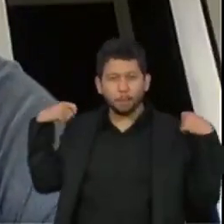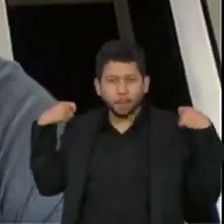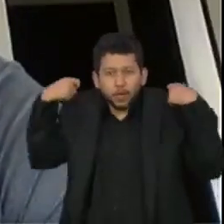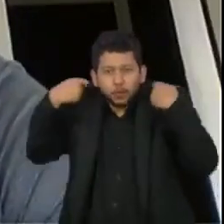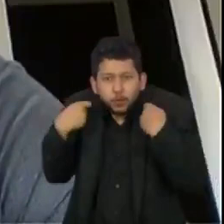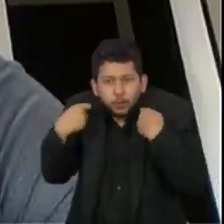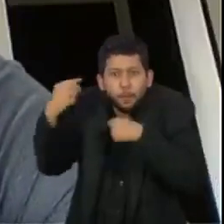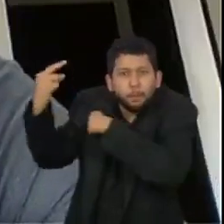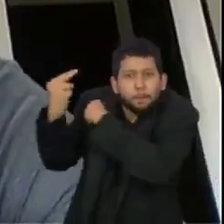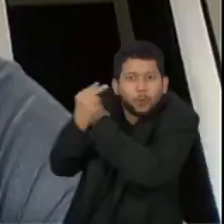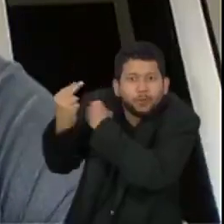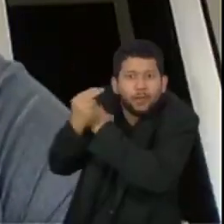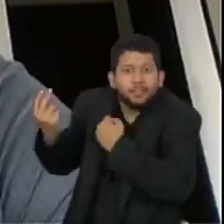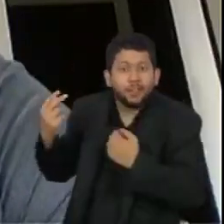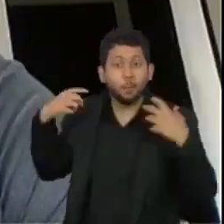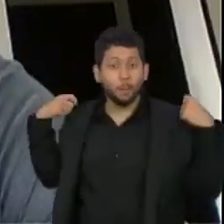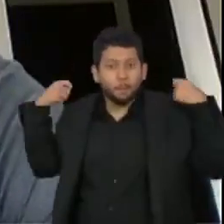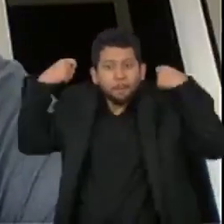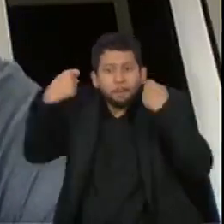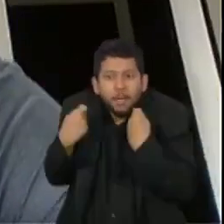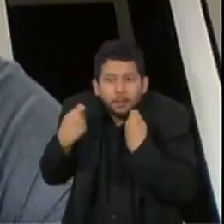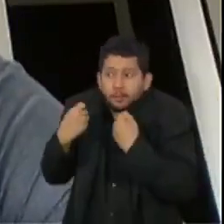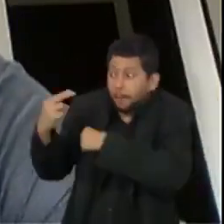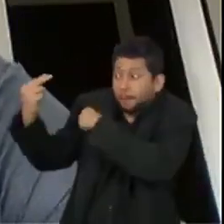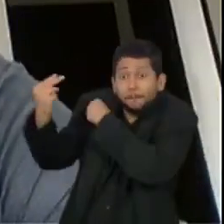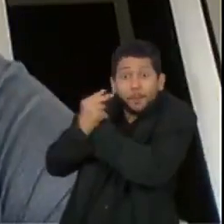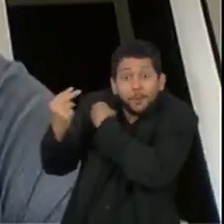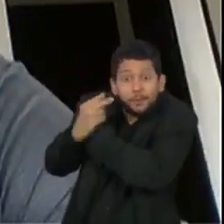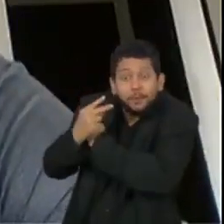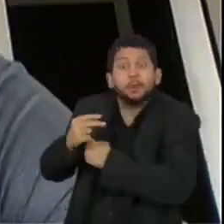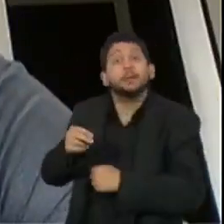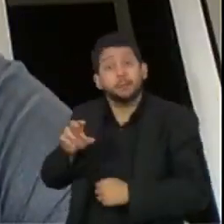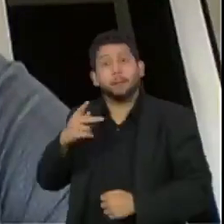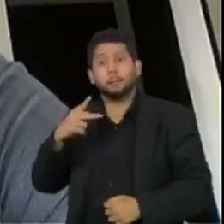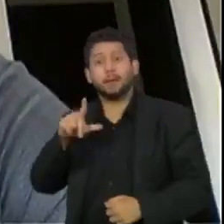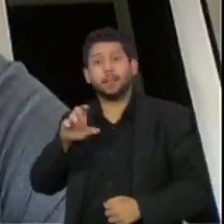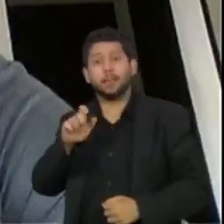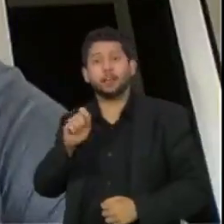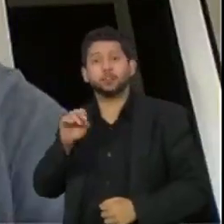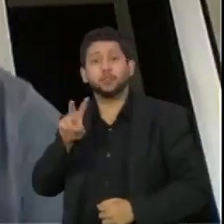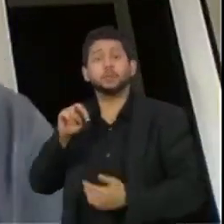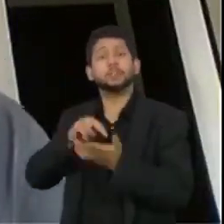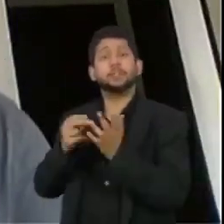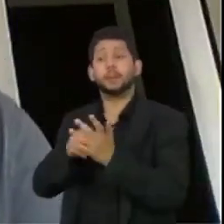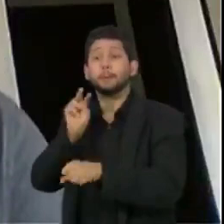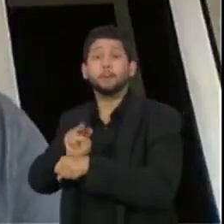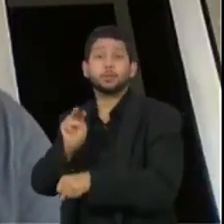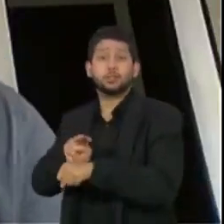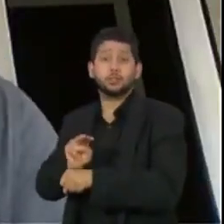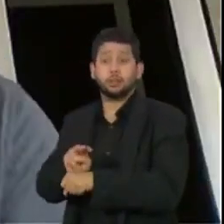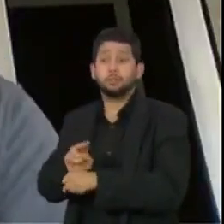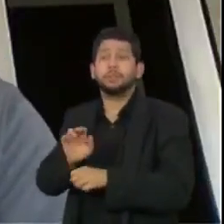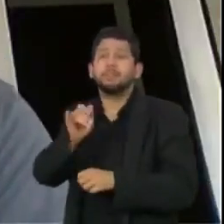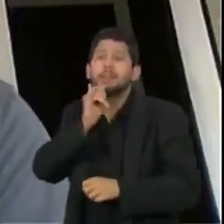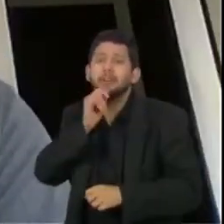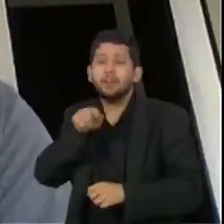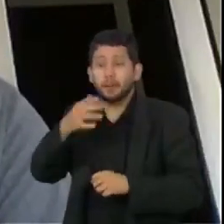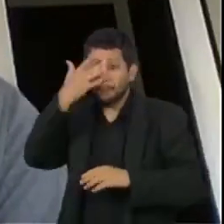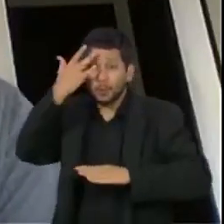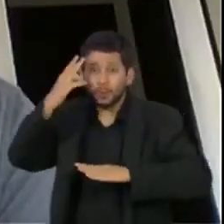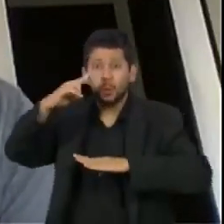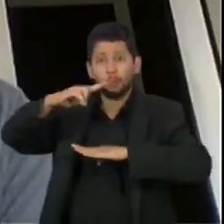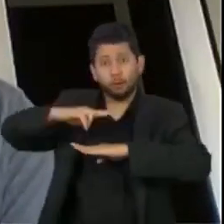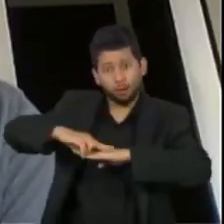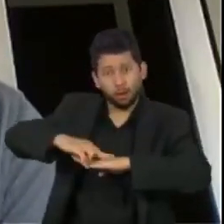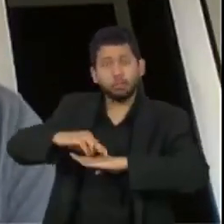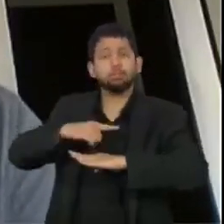Então, o paliativo de verdade, lá na origem, ele significa proteção, que é justamente o que a gente faz, tentar, enquanto a pessoa faz